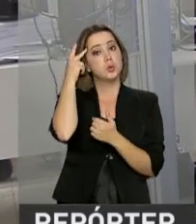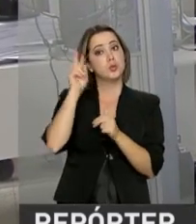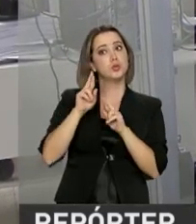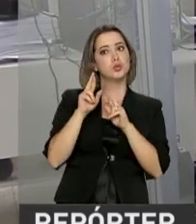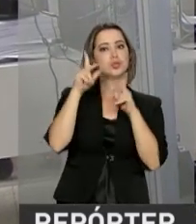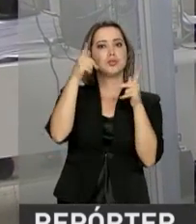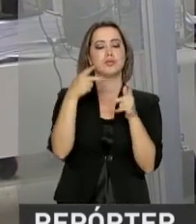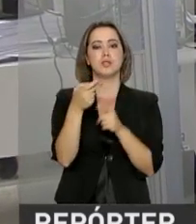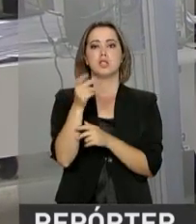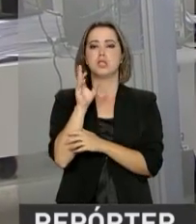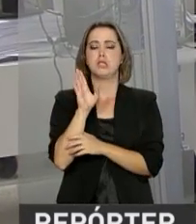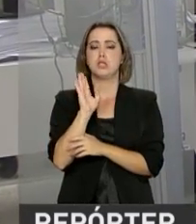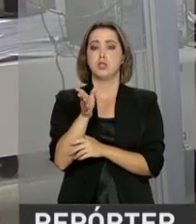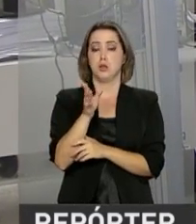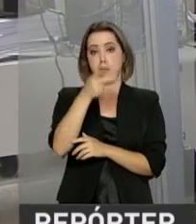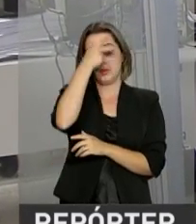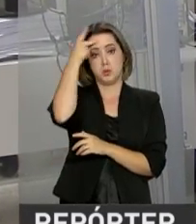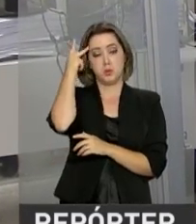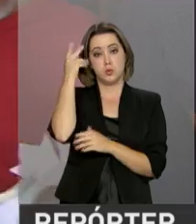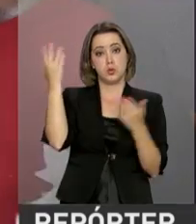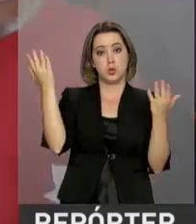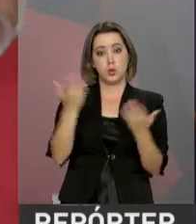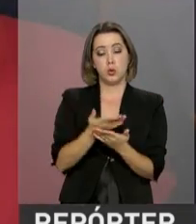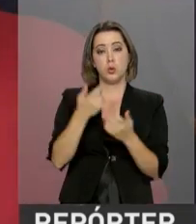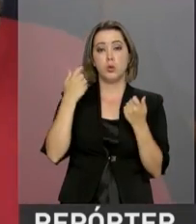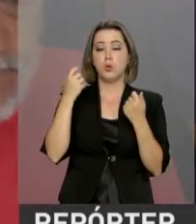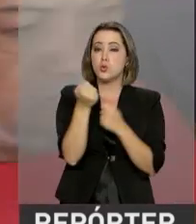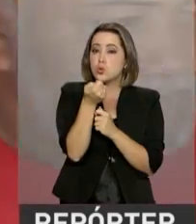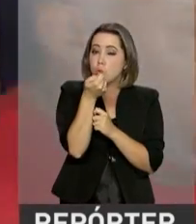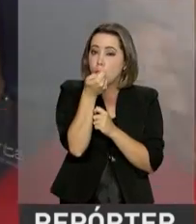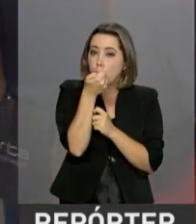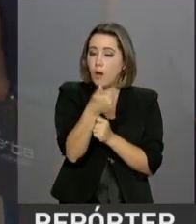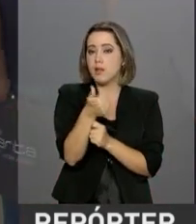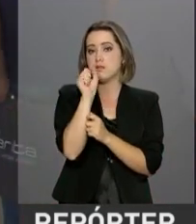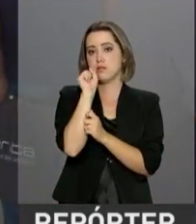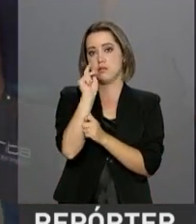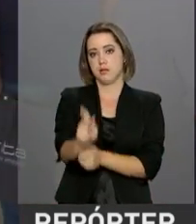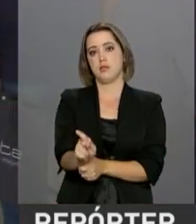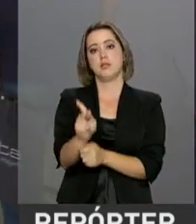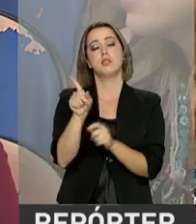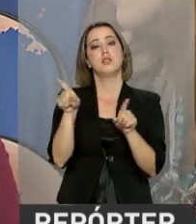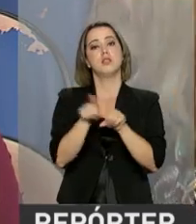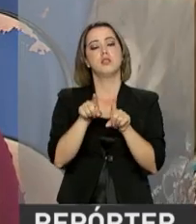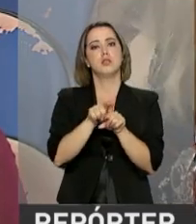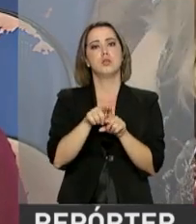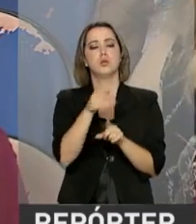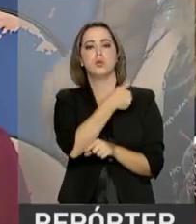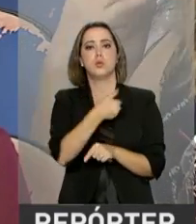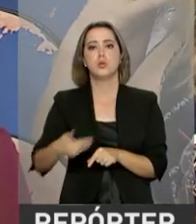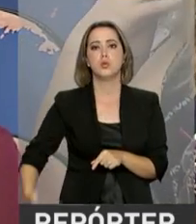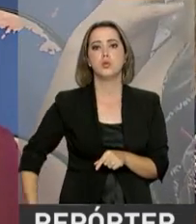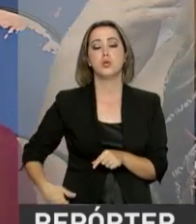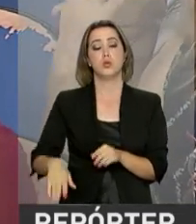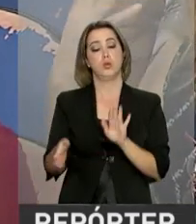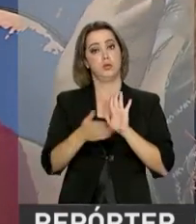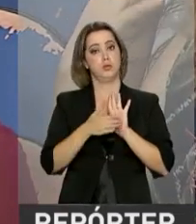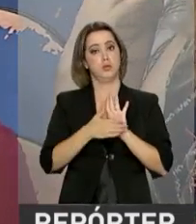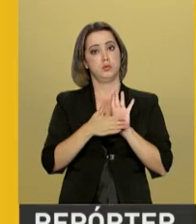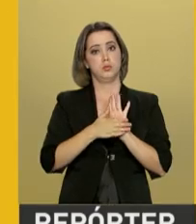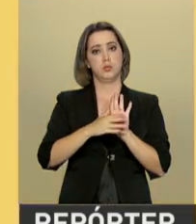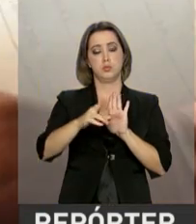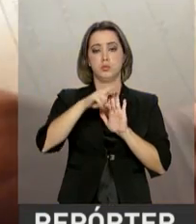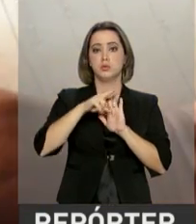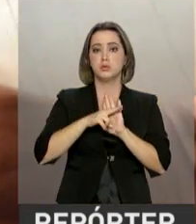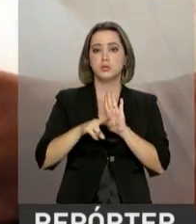não reúnem as condições para se aposentar hoje, mas estão perto de pendurar as chuteiras, o governo propõe regras de